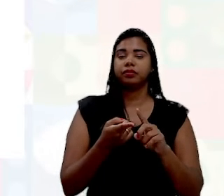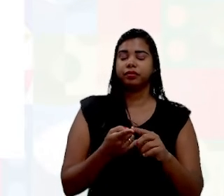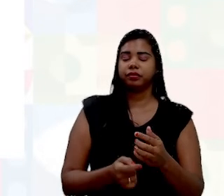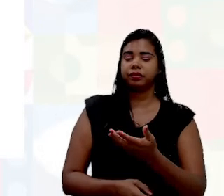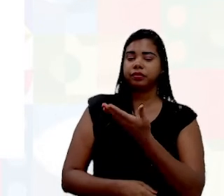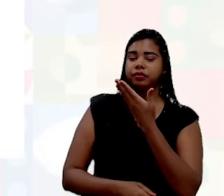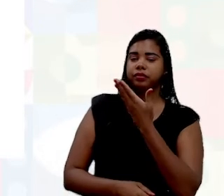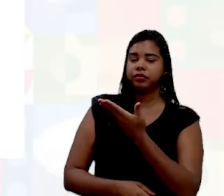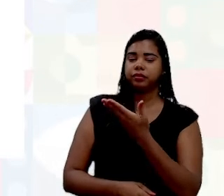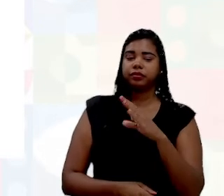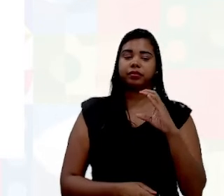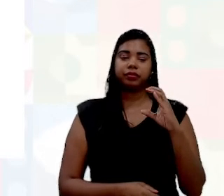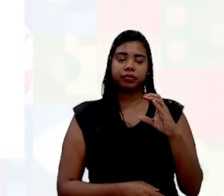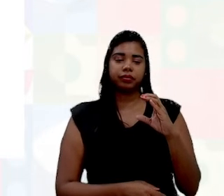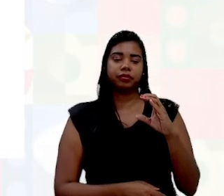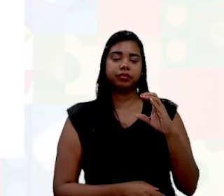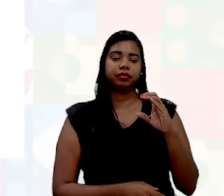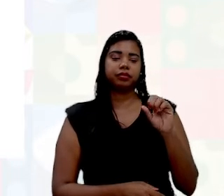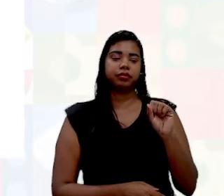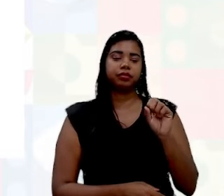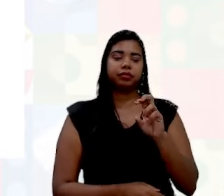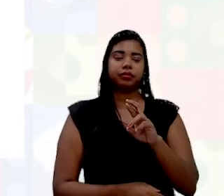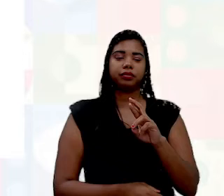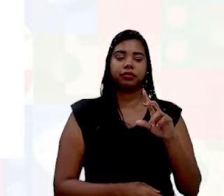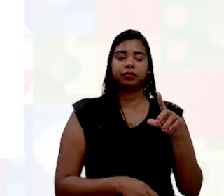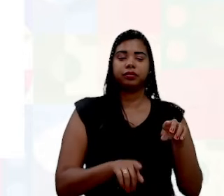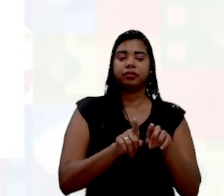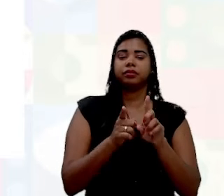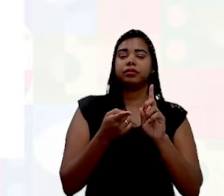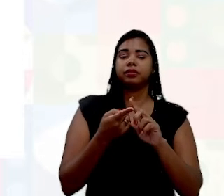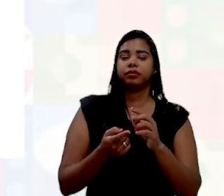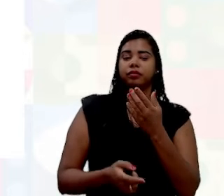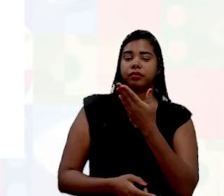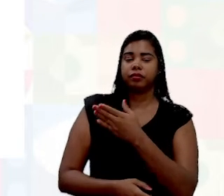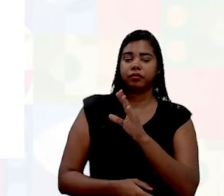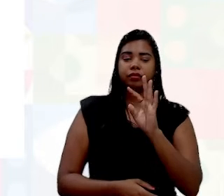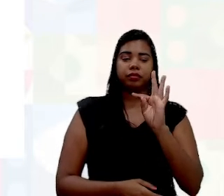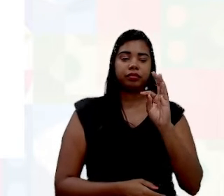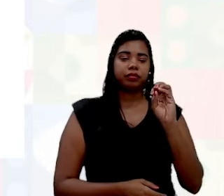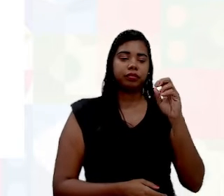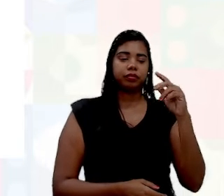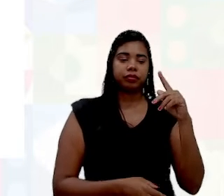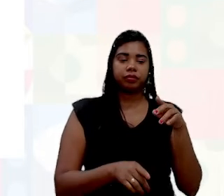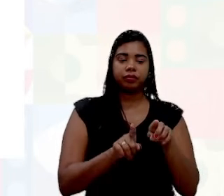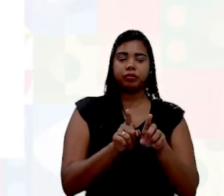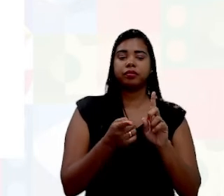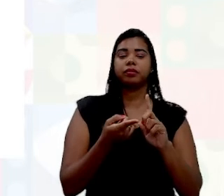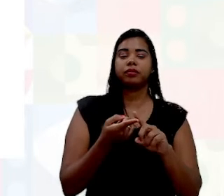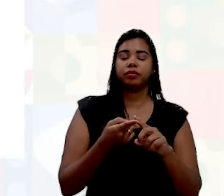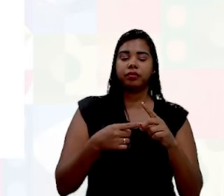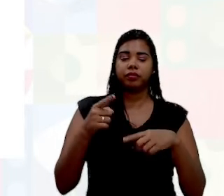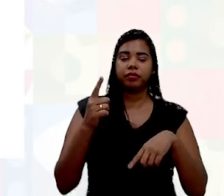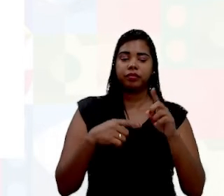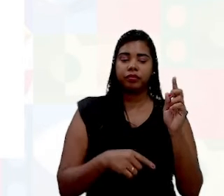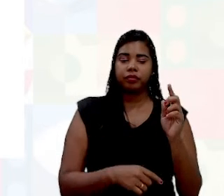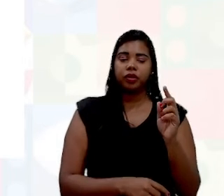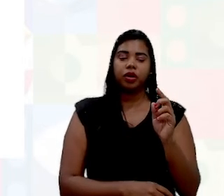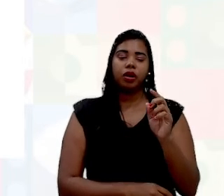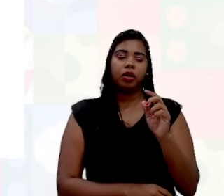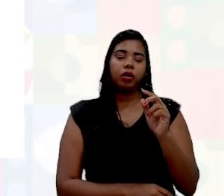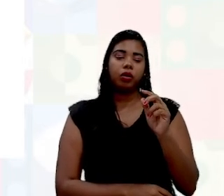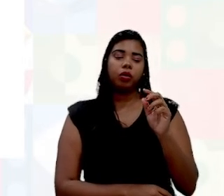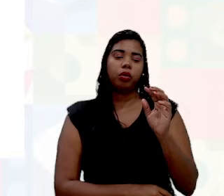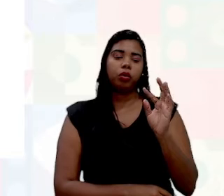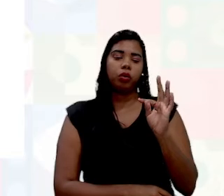e no meio coloca CSRF, underline, token, né? Então, automaticamente ele gera um tokenzinho,